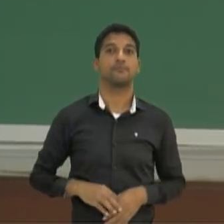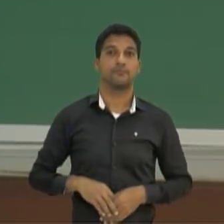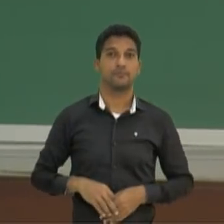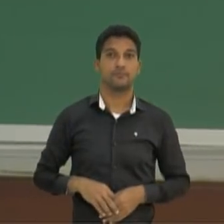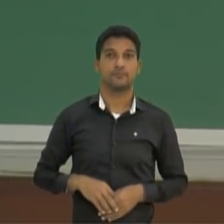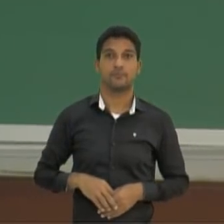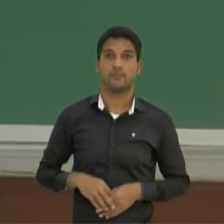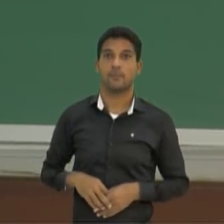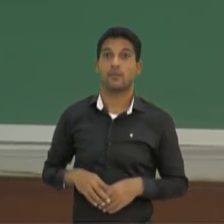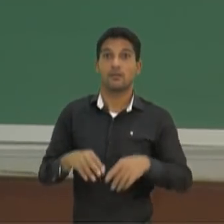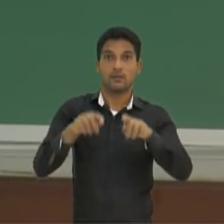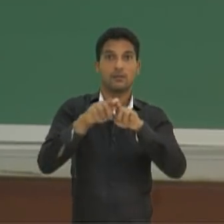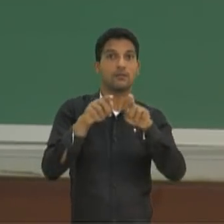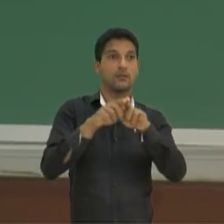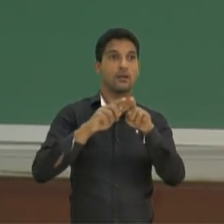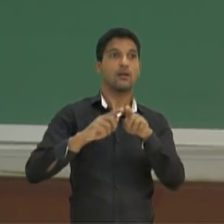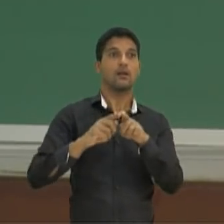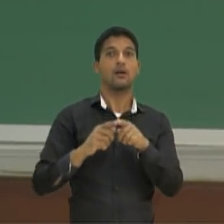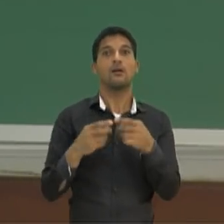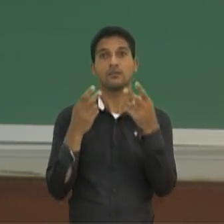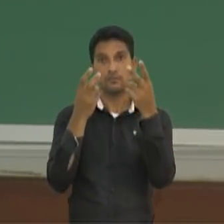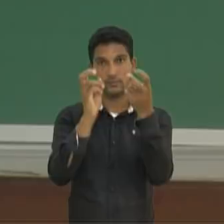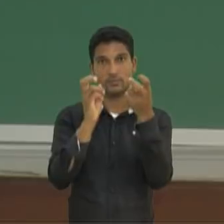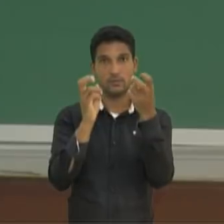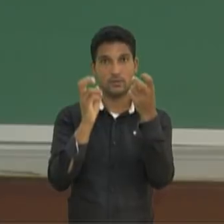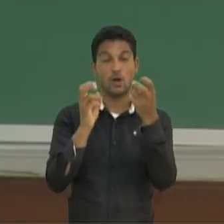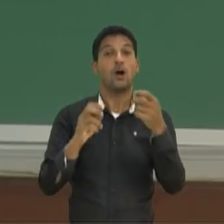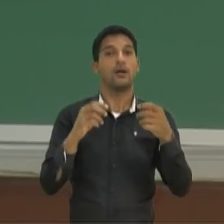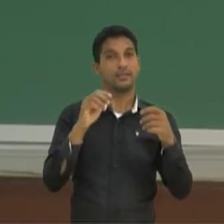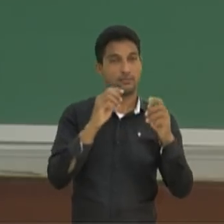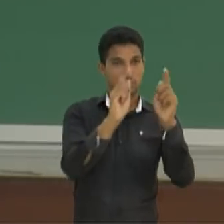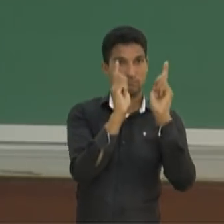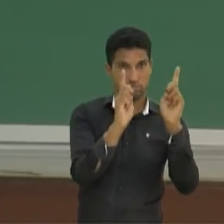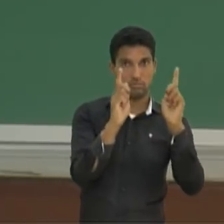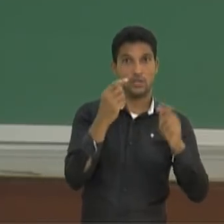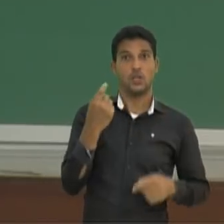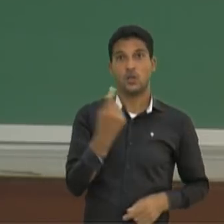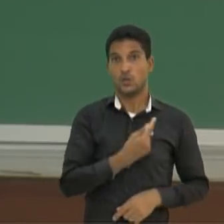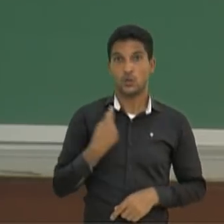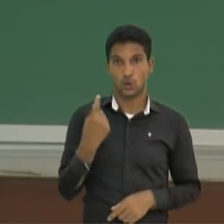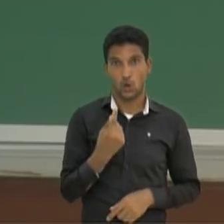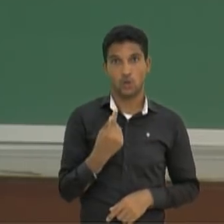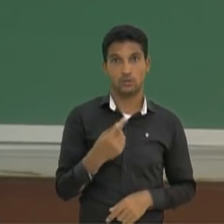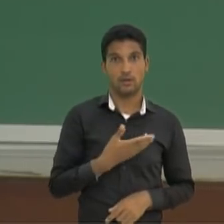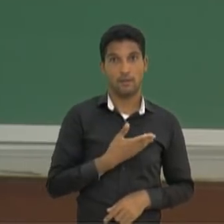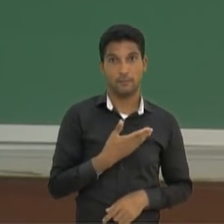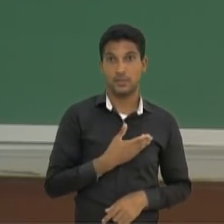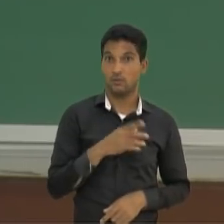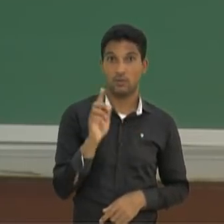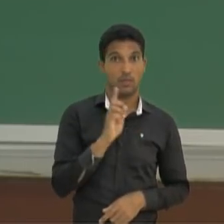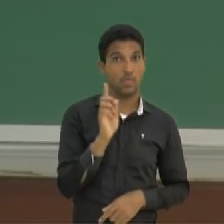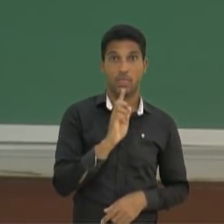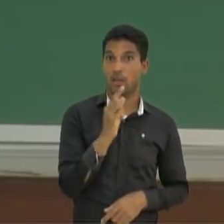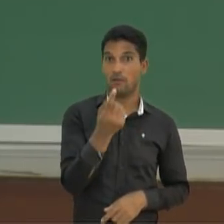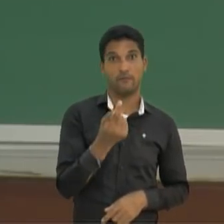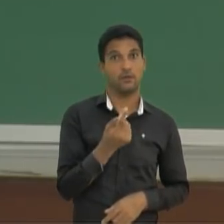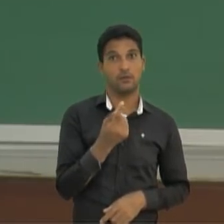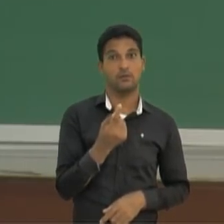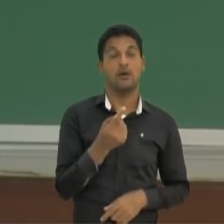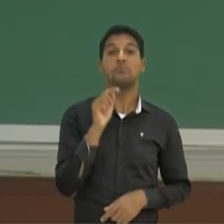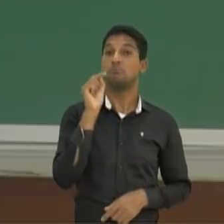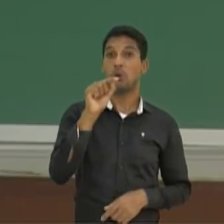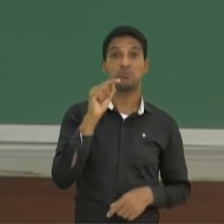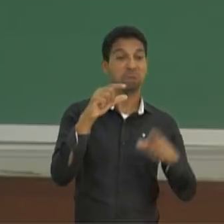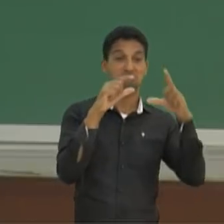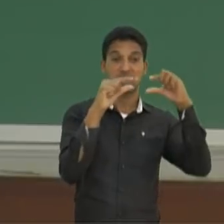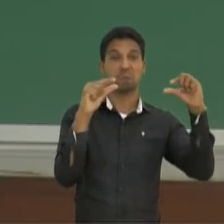poderíamos até colocar um ponto ali, né? Já dava para entender a frase, né? E qual seria o verbo? O verbo vir, né? Eu vim, tu